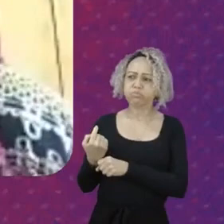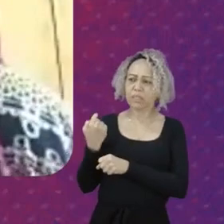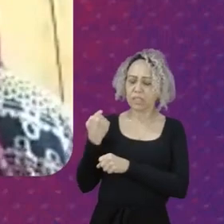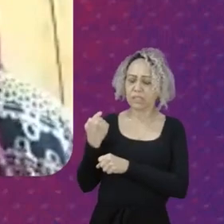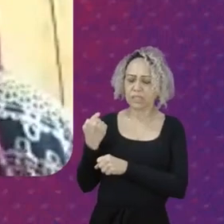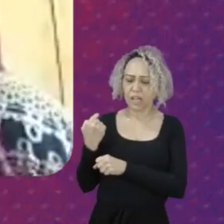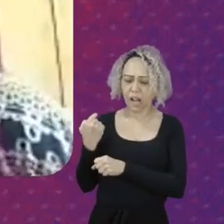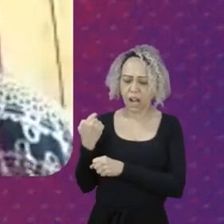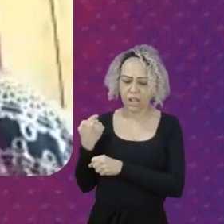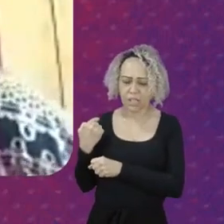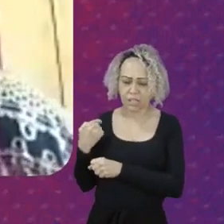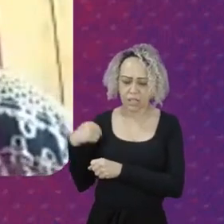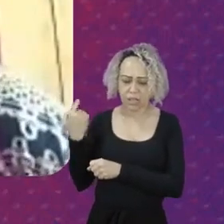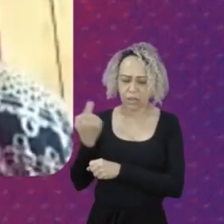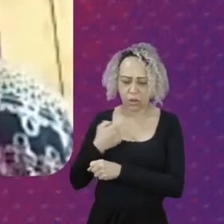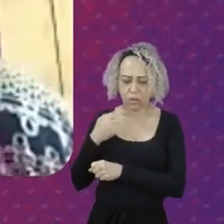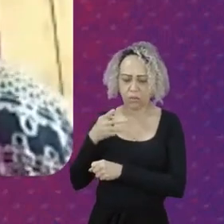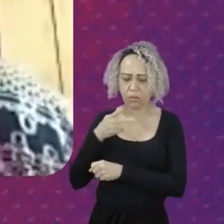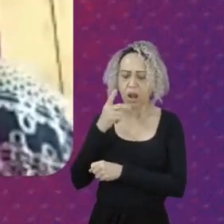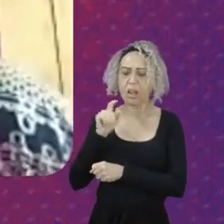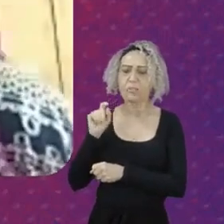virou uma